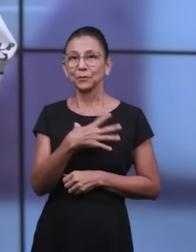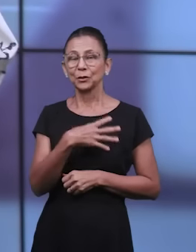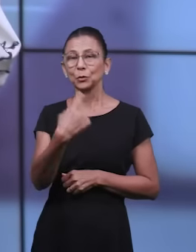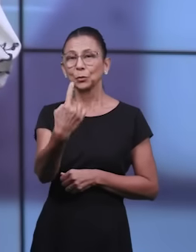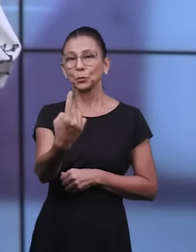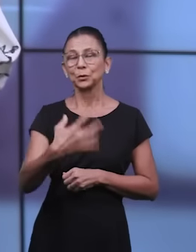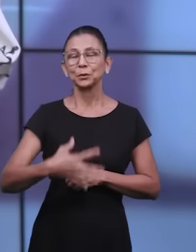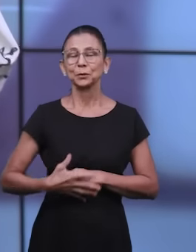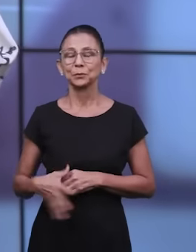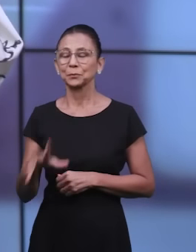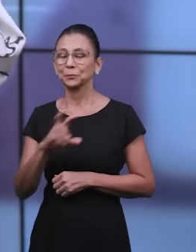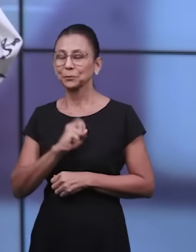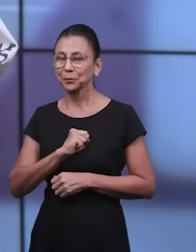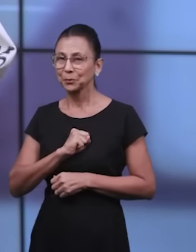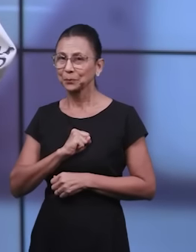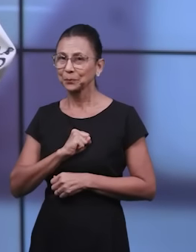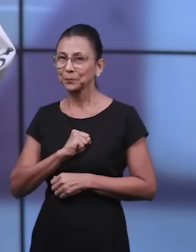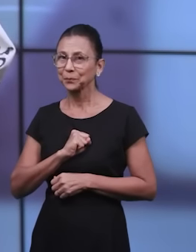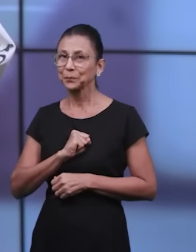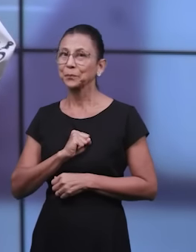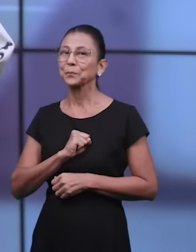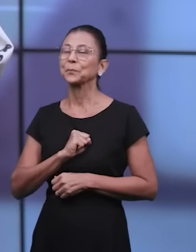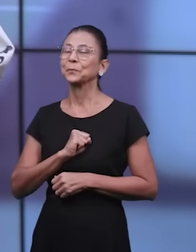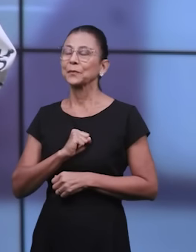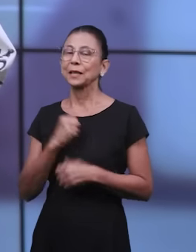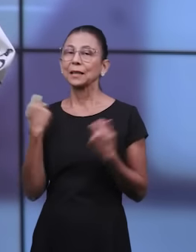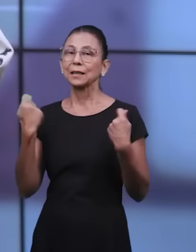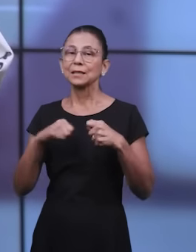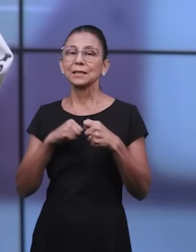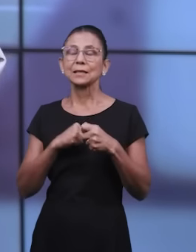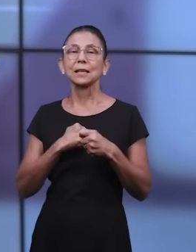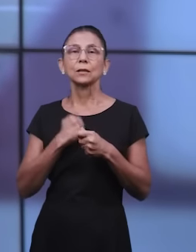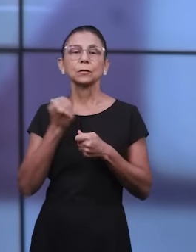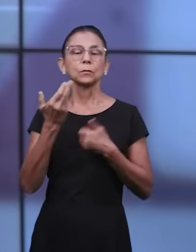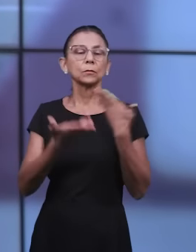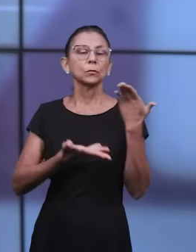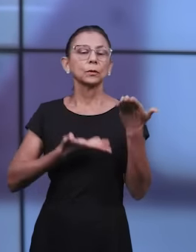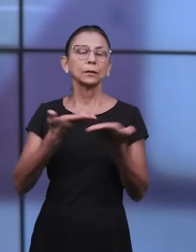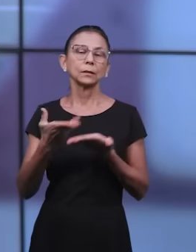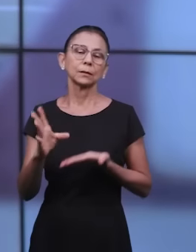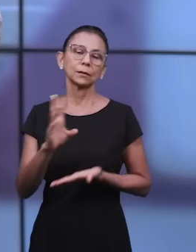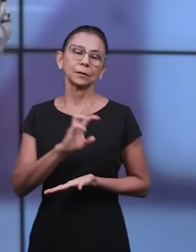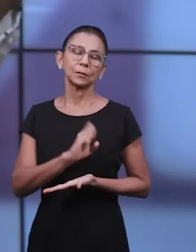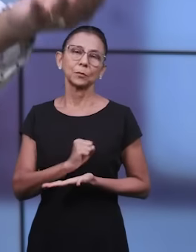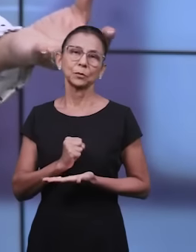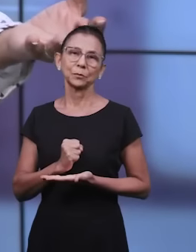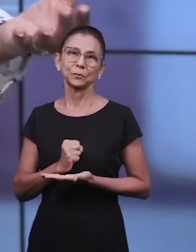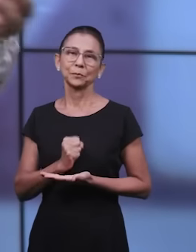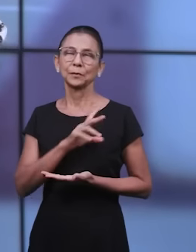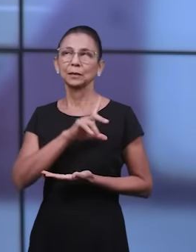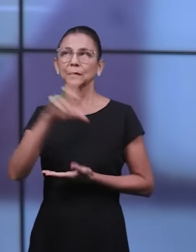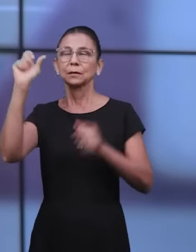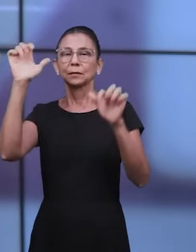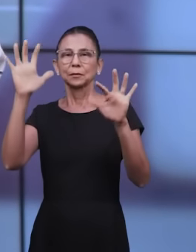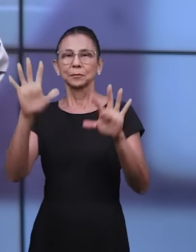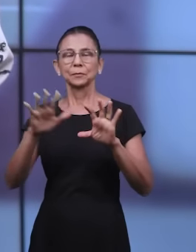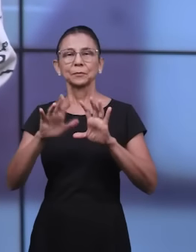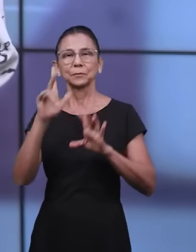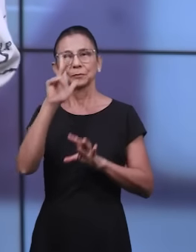amor. Exige zelo, assim como os nossos filhos. Que o Senhor nos